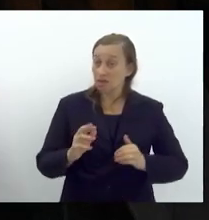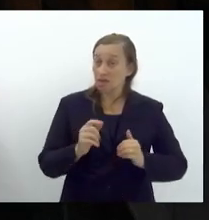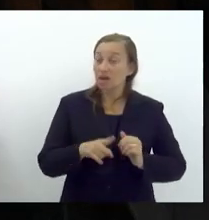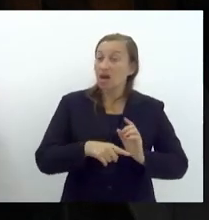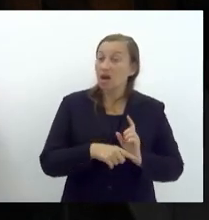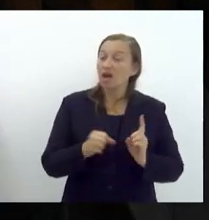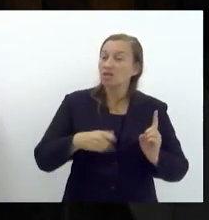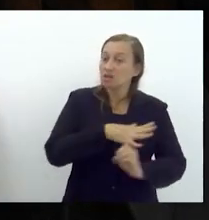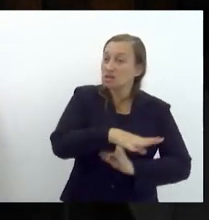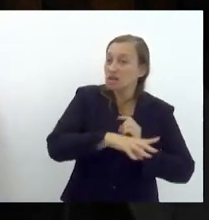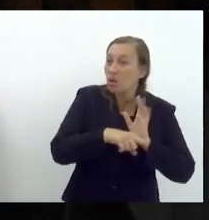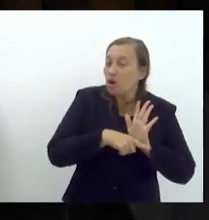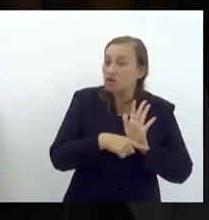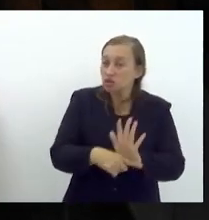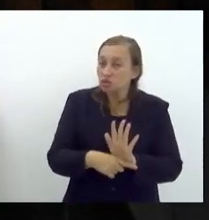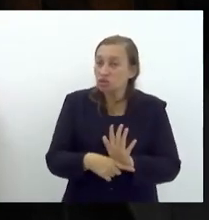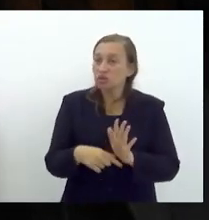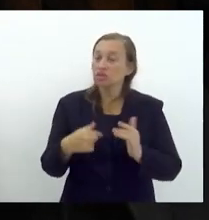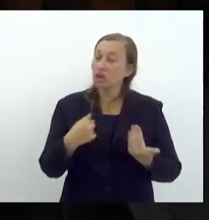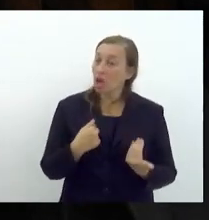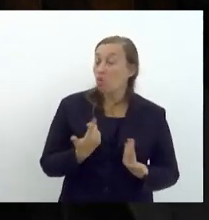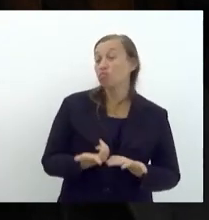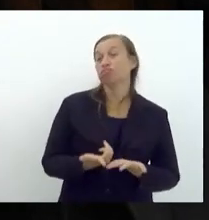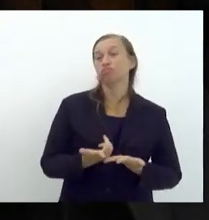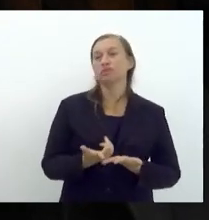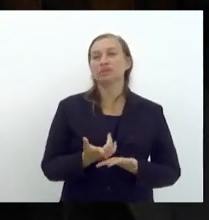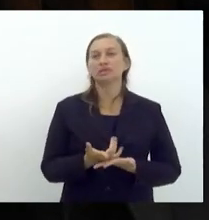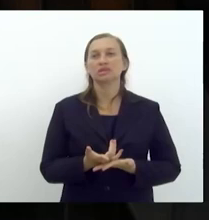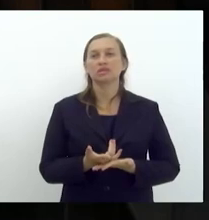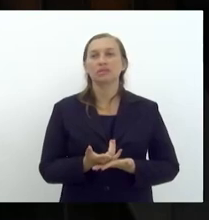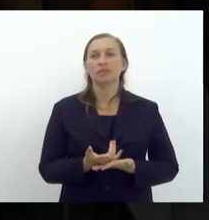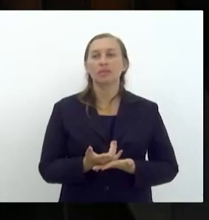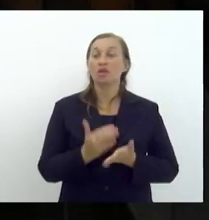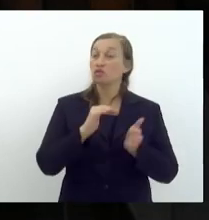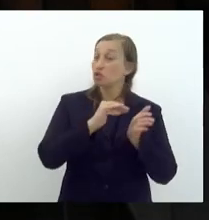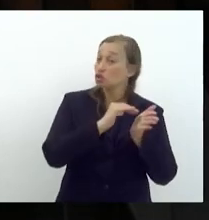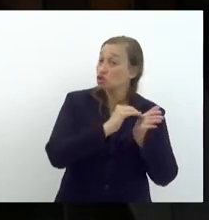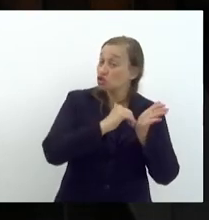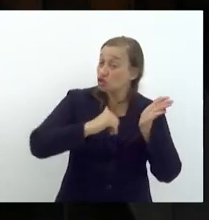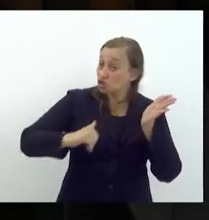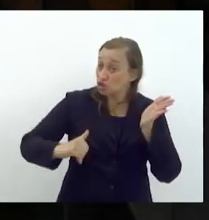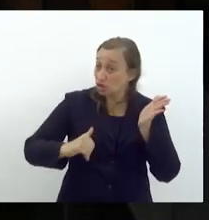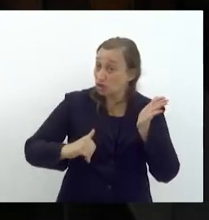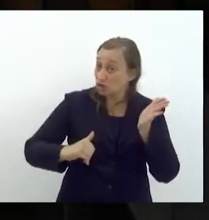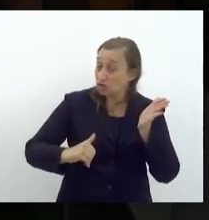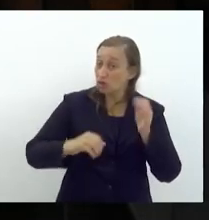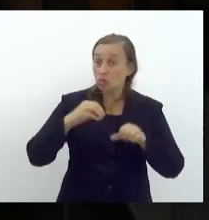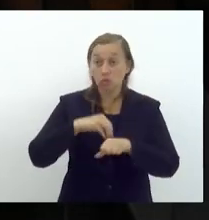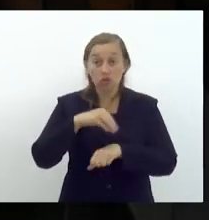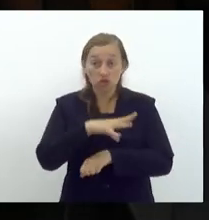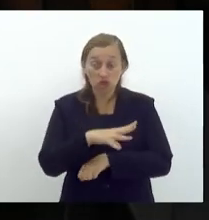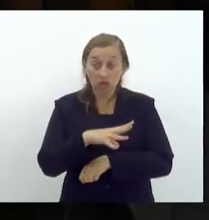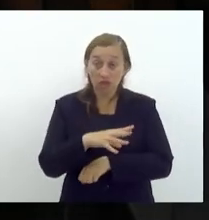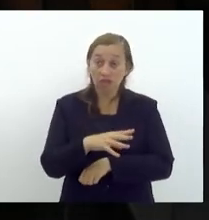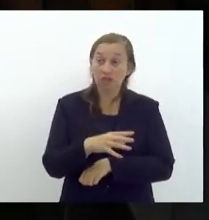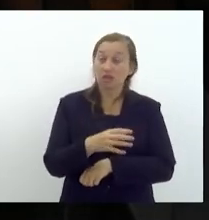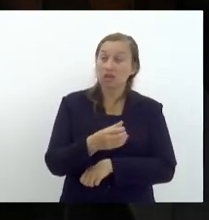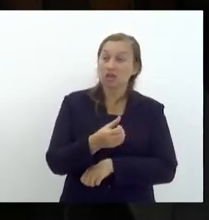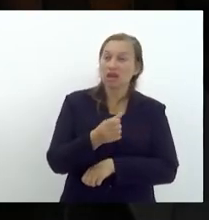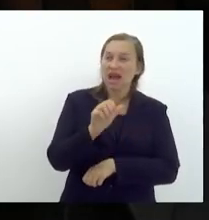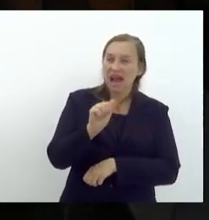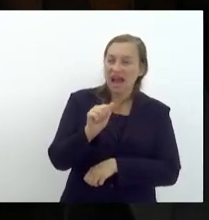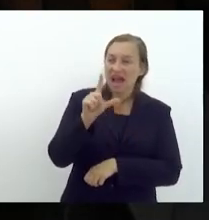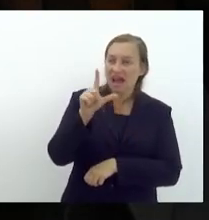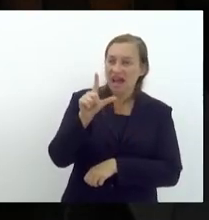então eu tô concomitantemente retirando o destaque da aditiva número